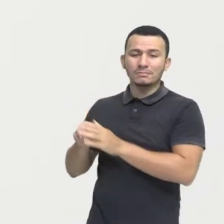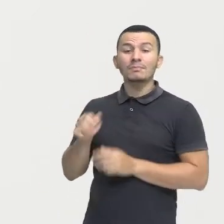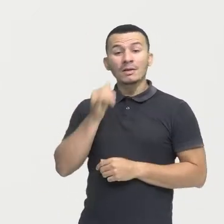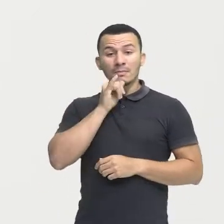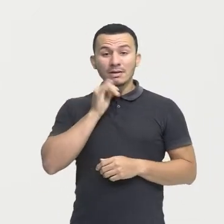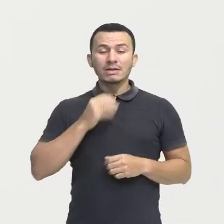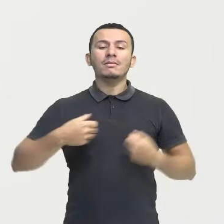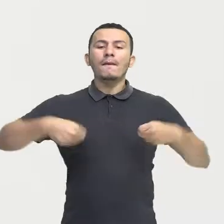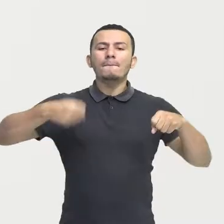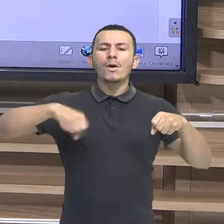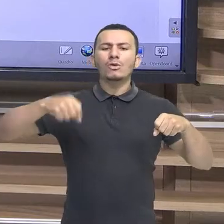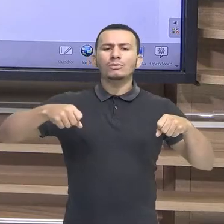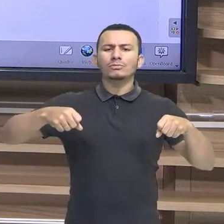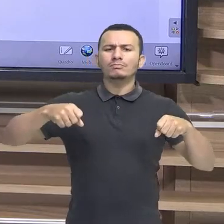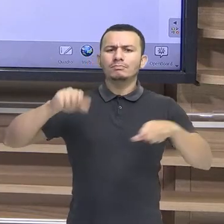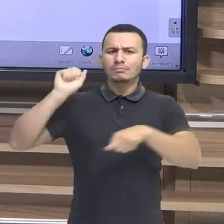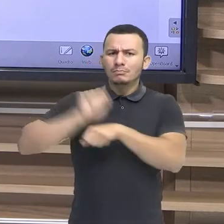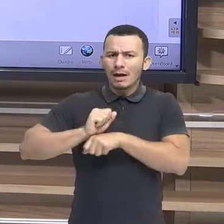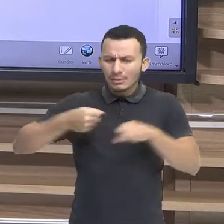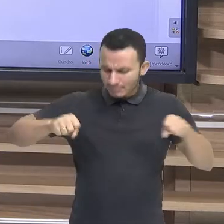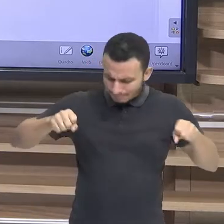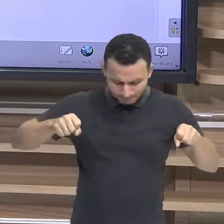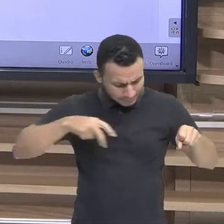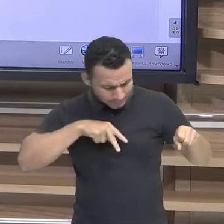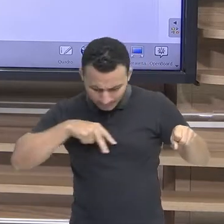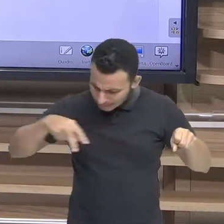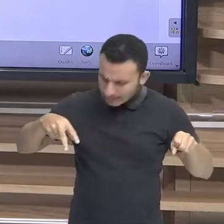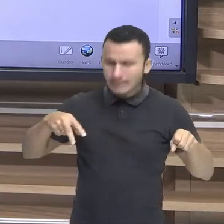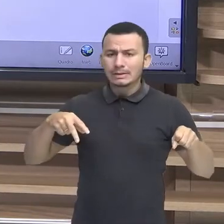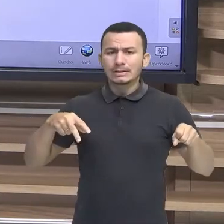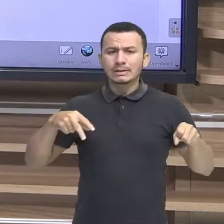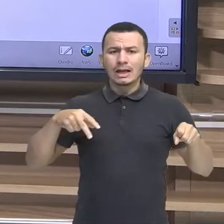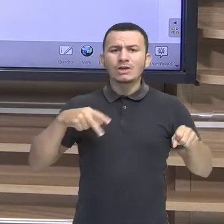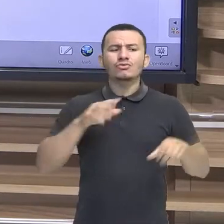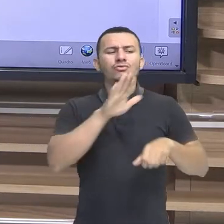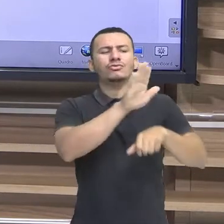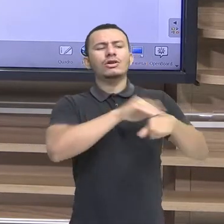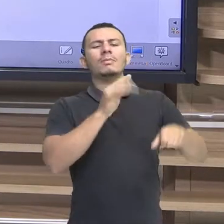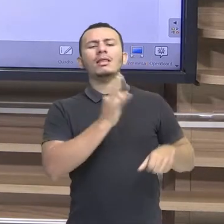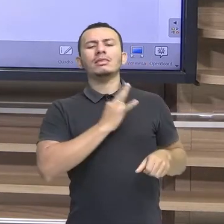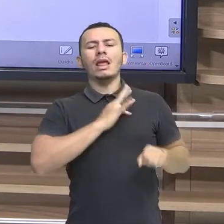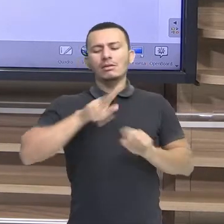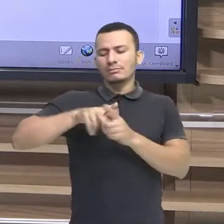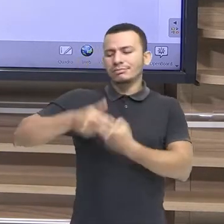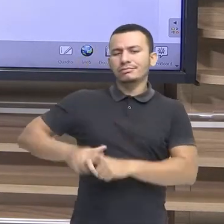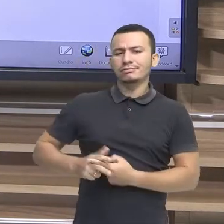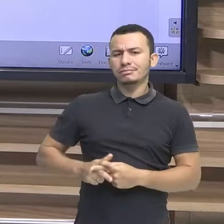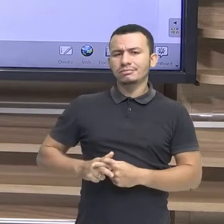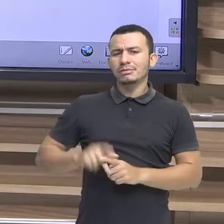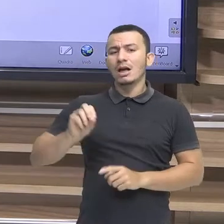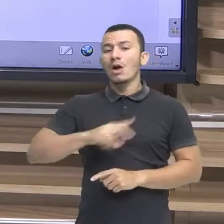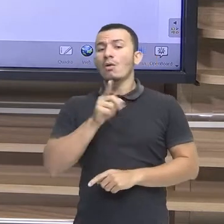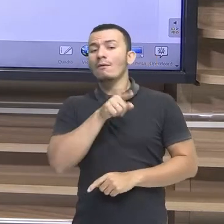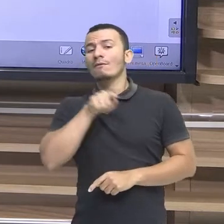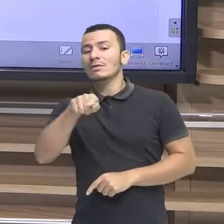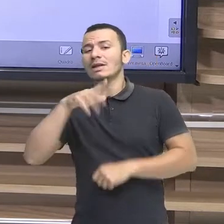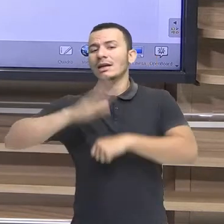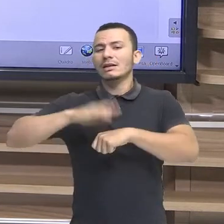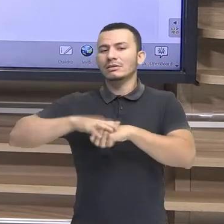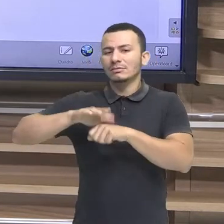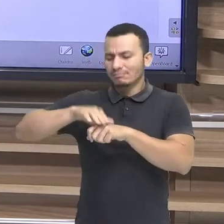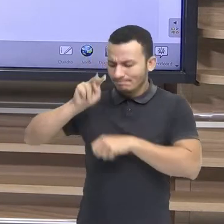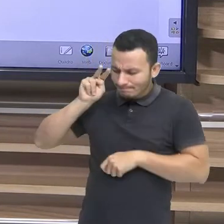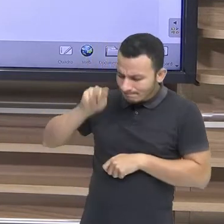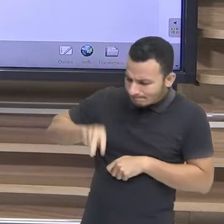uma moto, a moto parou, você vai chamar logo o mecânico para resolver o problema da moto? Ou não? O que você vai